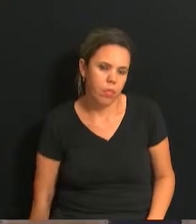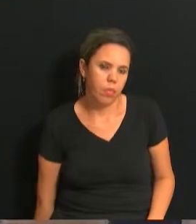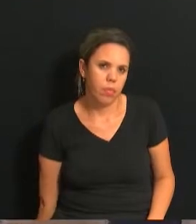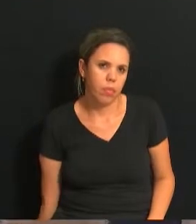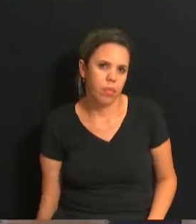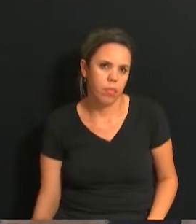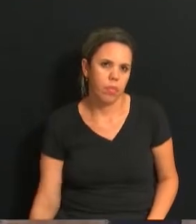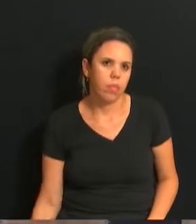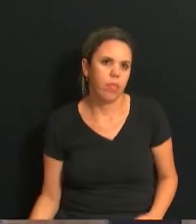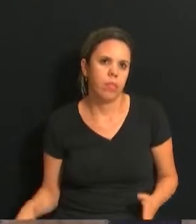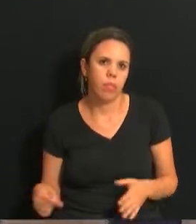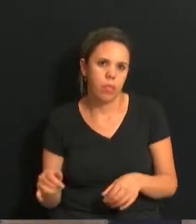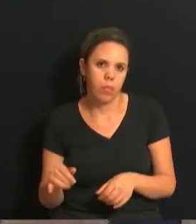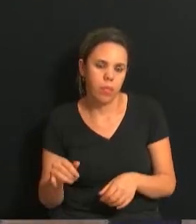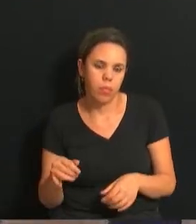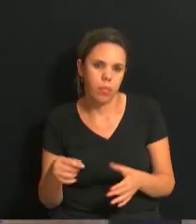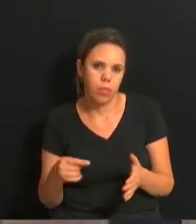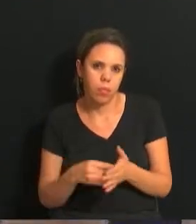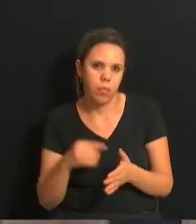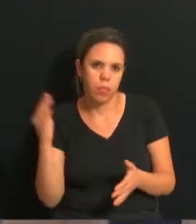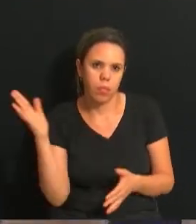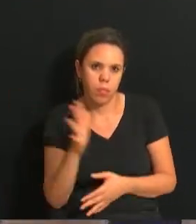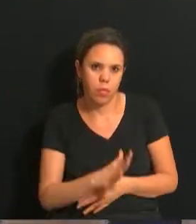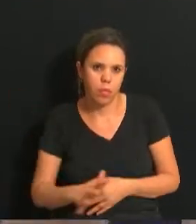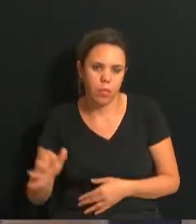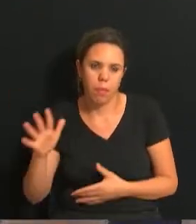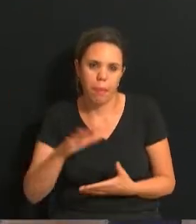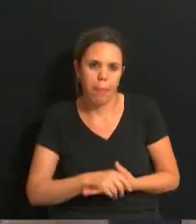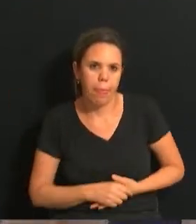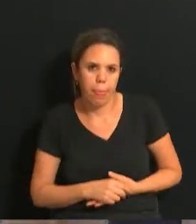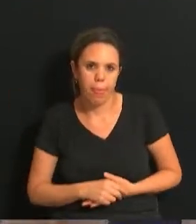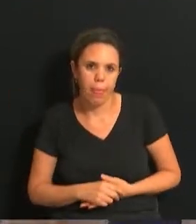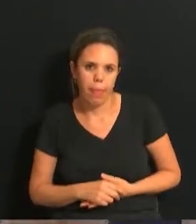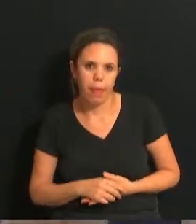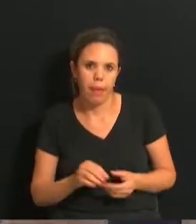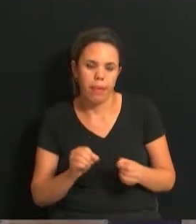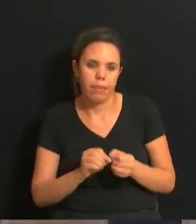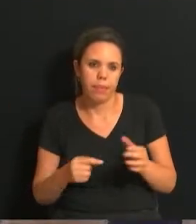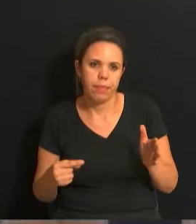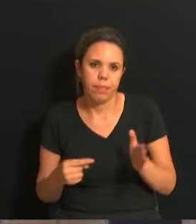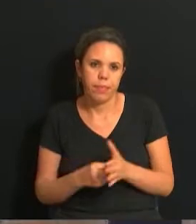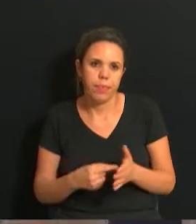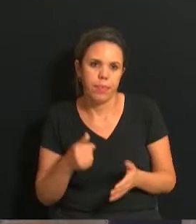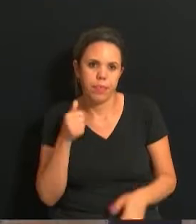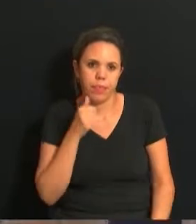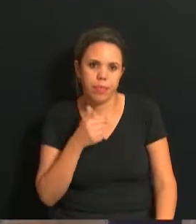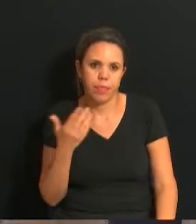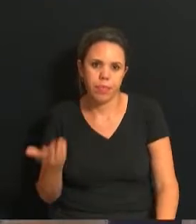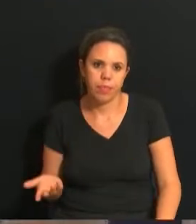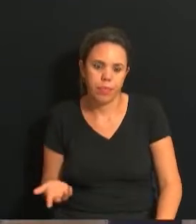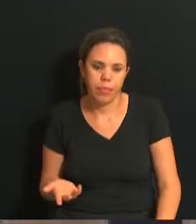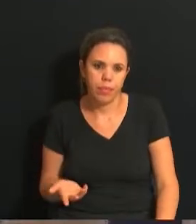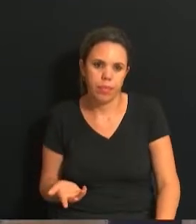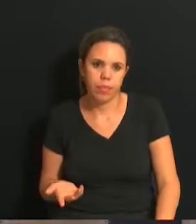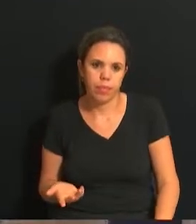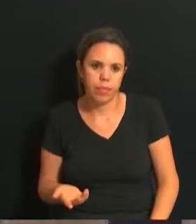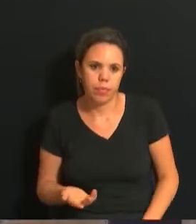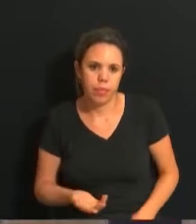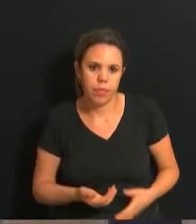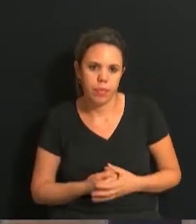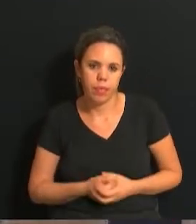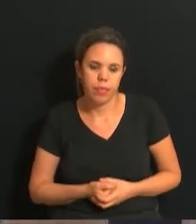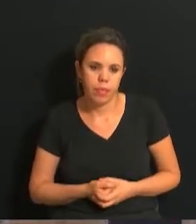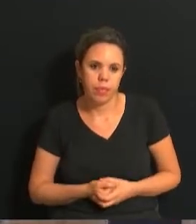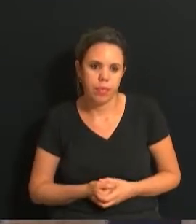de denúncia nacional e que, ao fazer a denúncia, essa mulher ela é encaminhada para